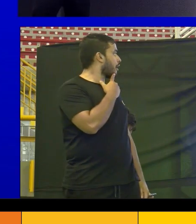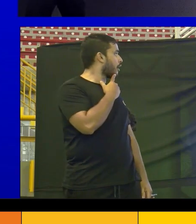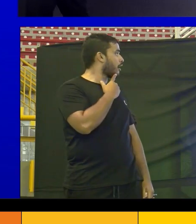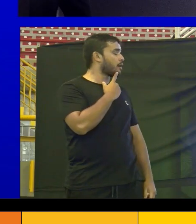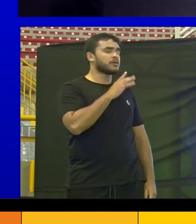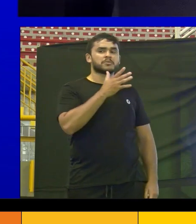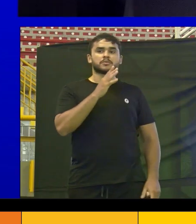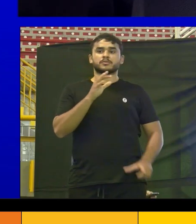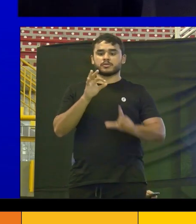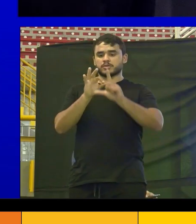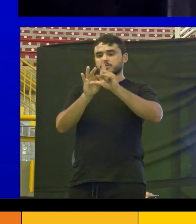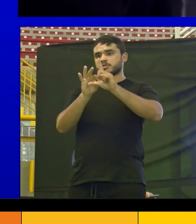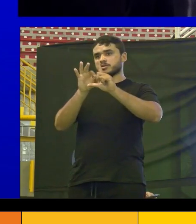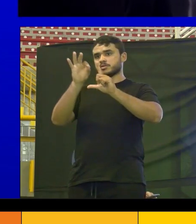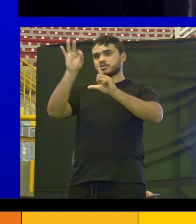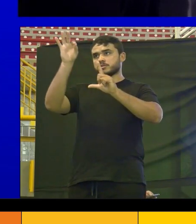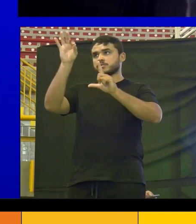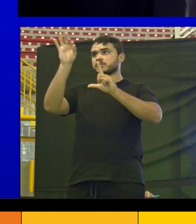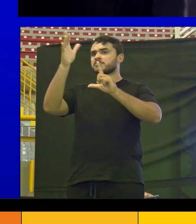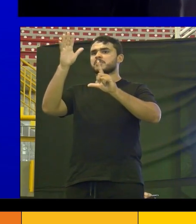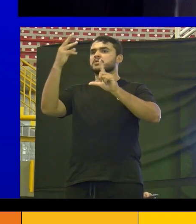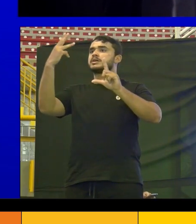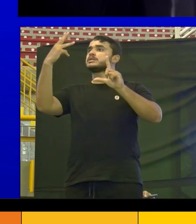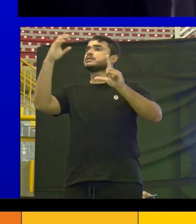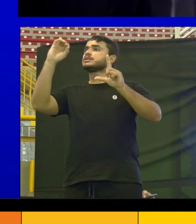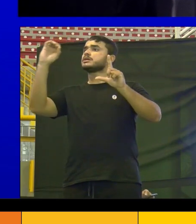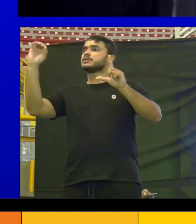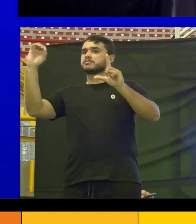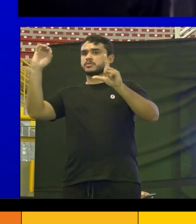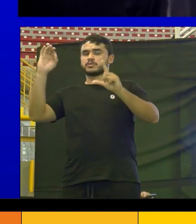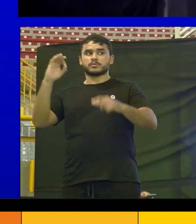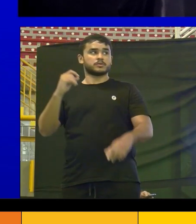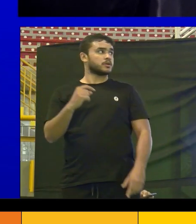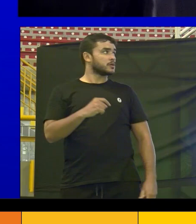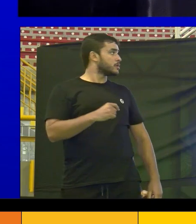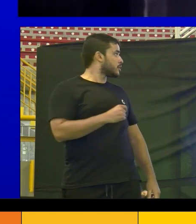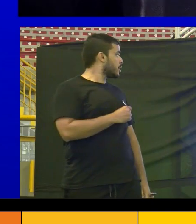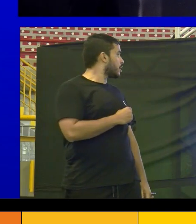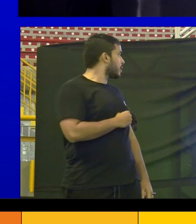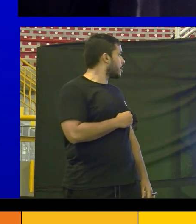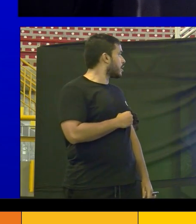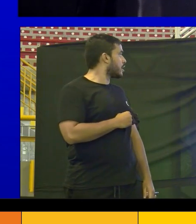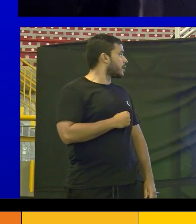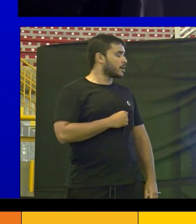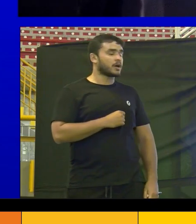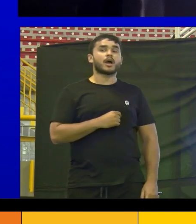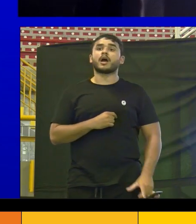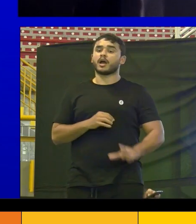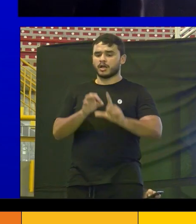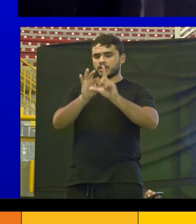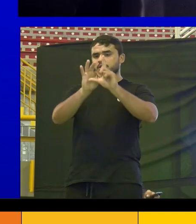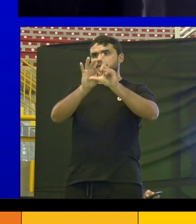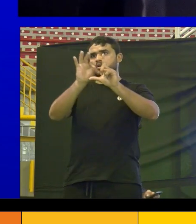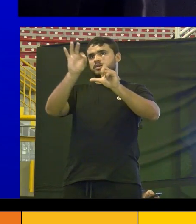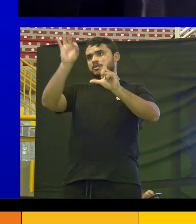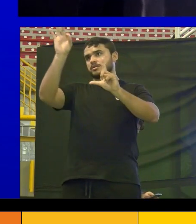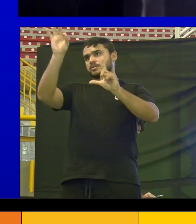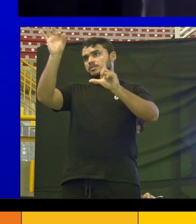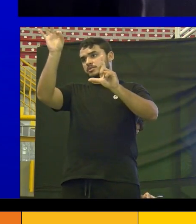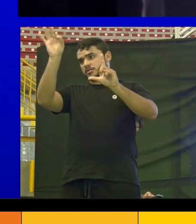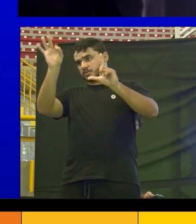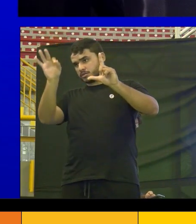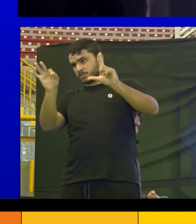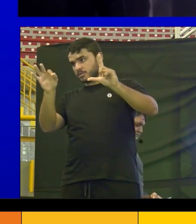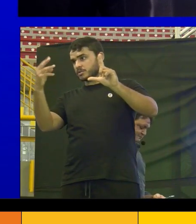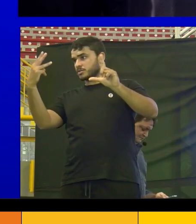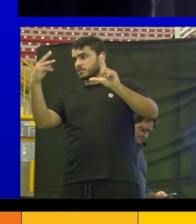de 3000, vê se tu concorda comigo. Aqui é 0, aqui é 3000. Como que eu descubro o tamanho de um segmento